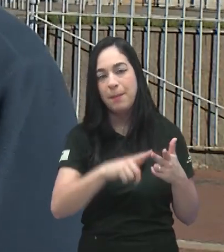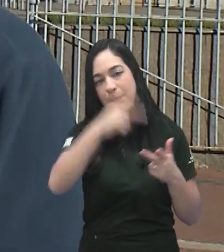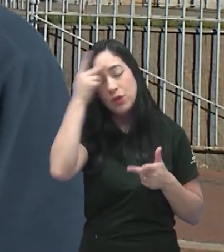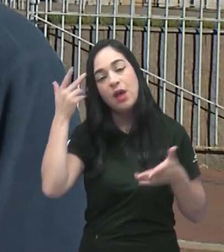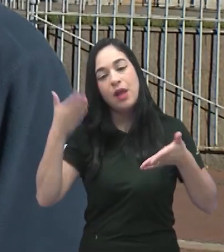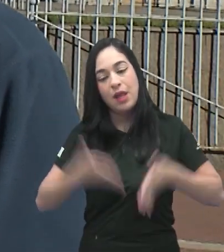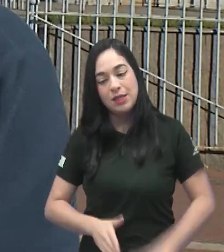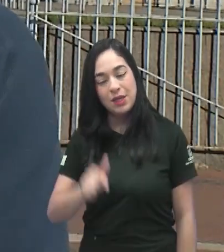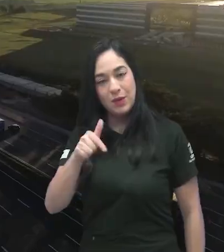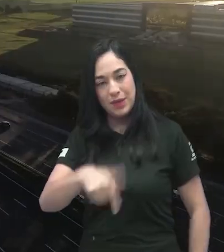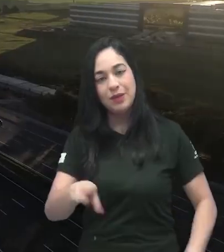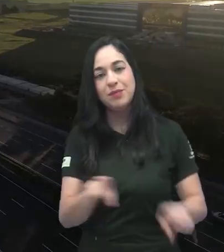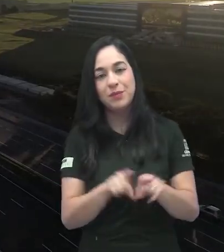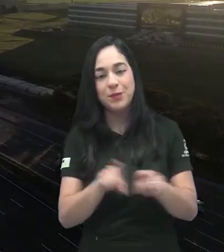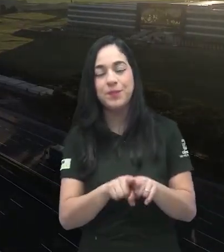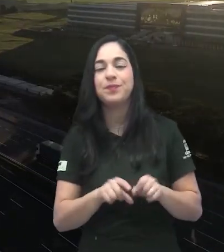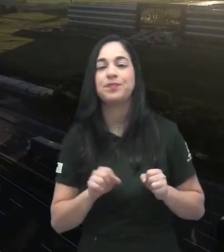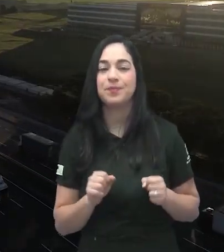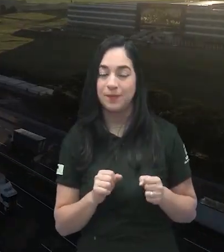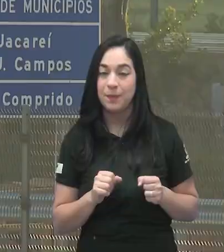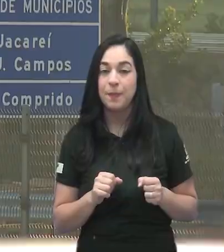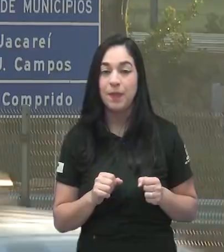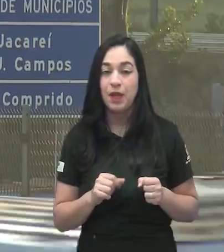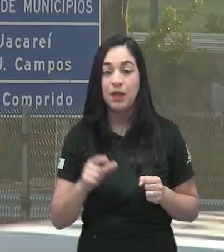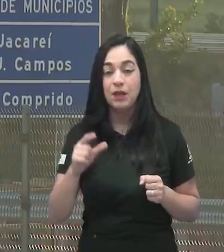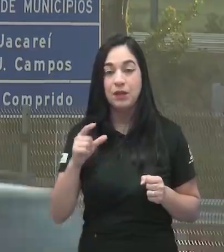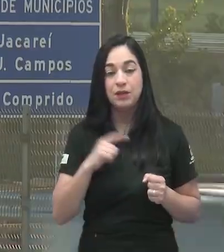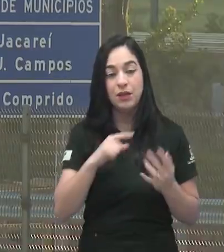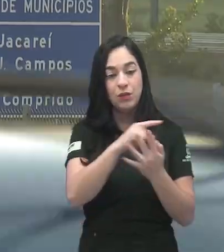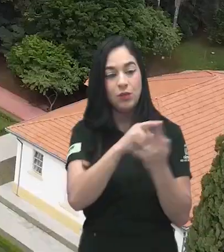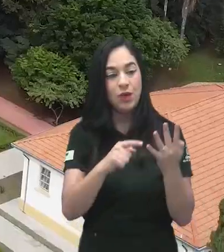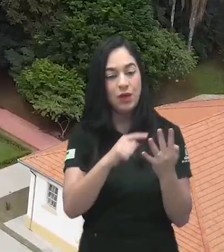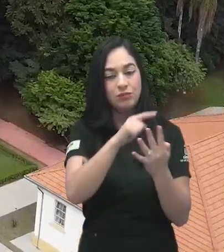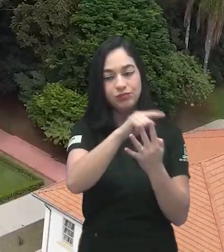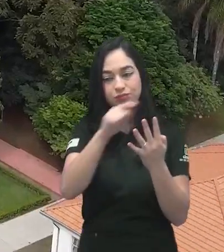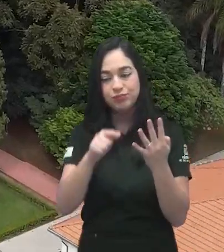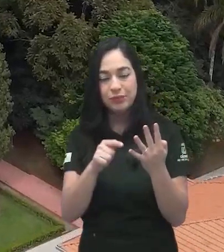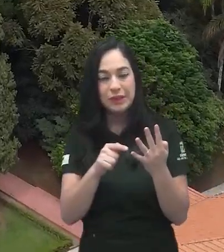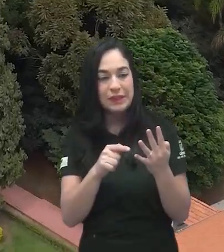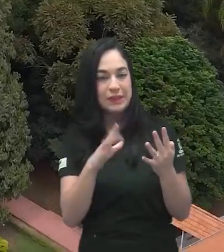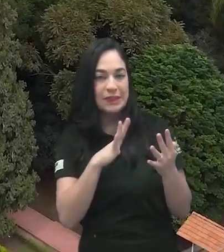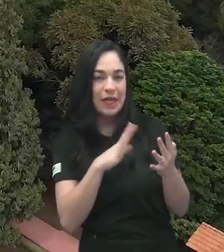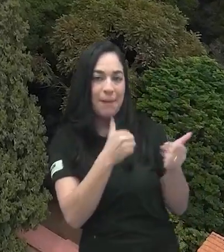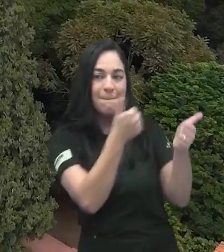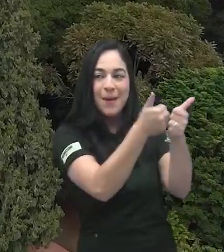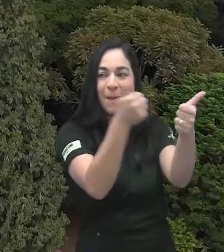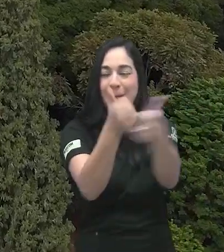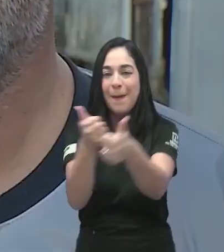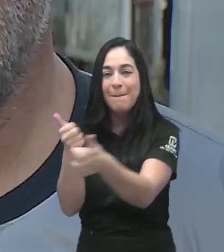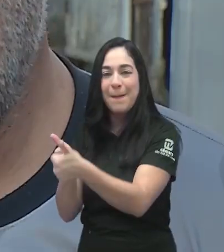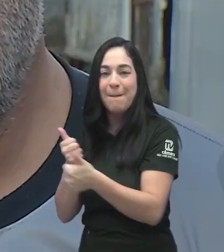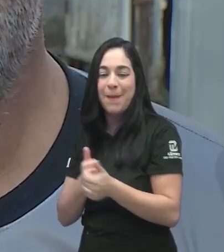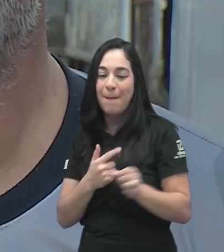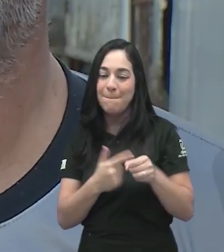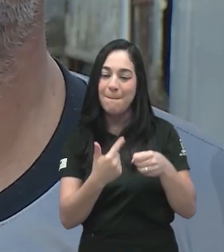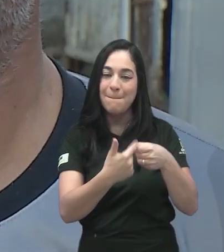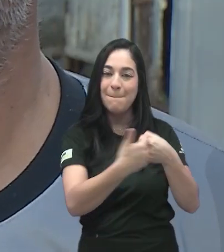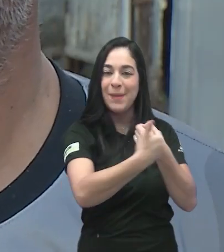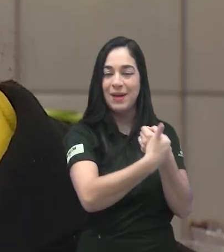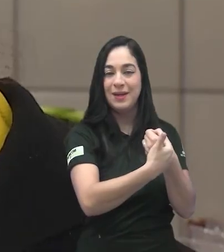nasceram aqui depois também. 4 caminhos, 4 limites e uma só identidade.